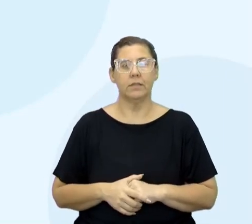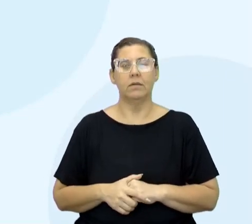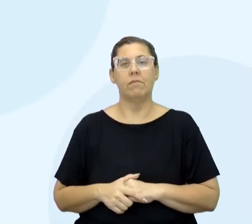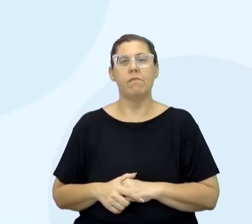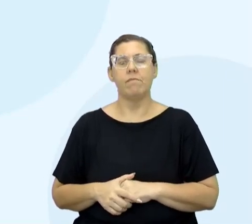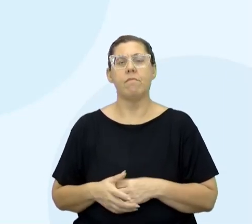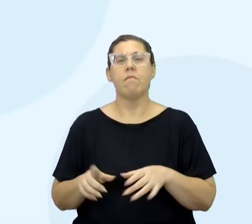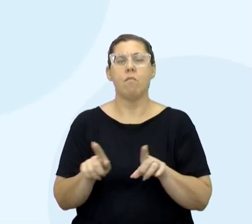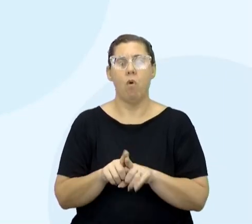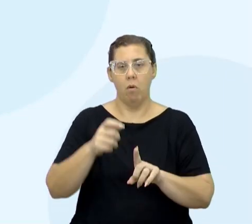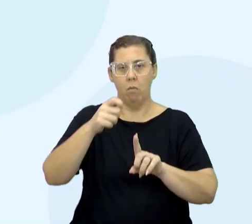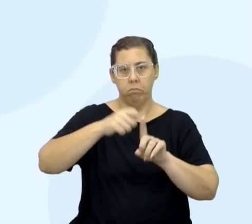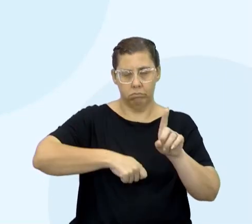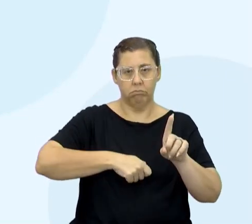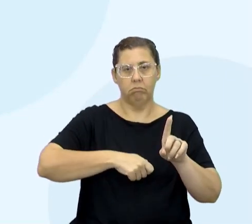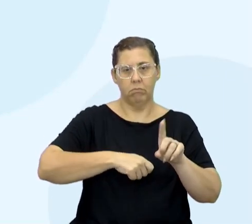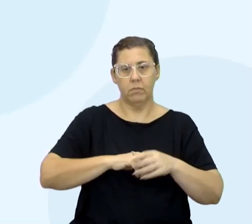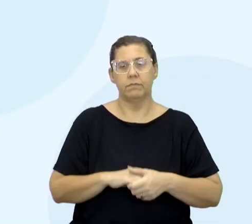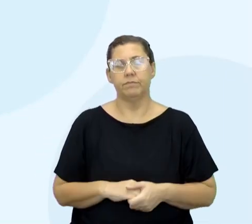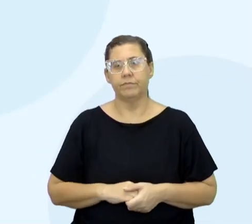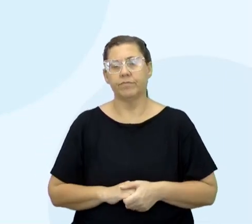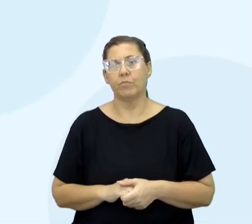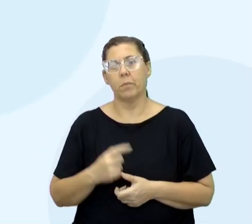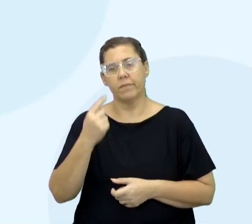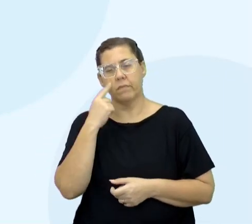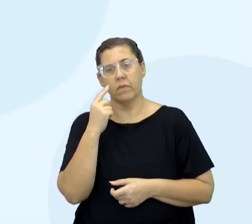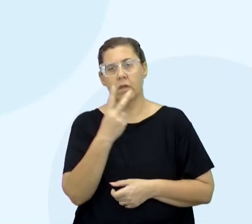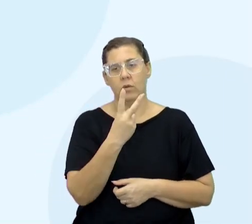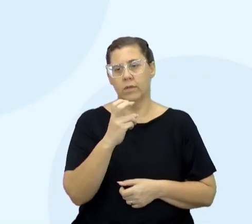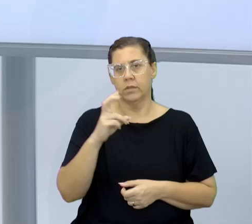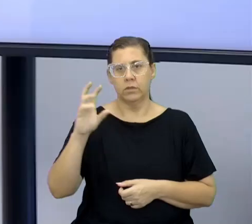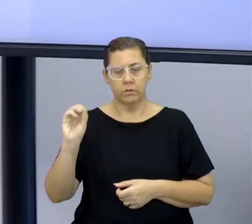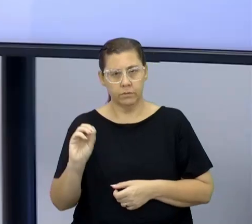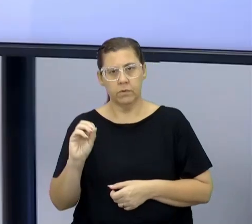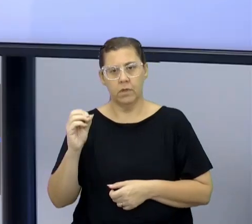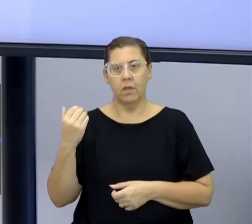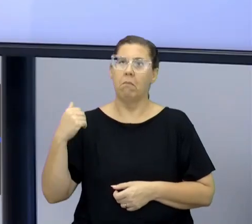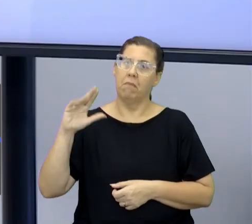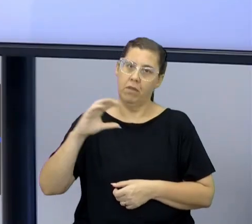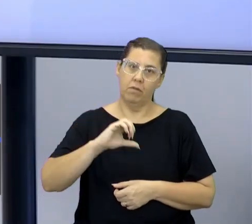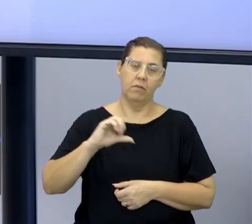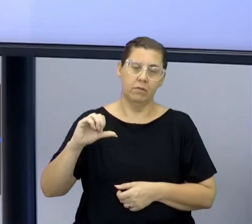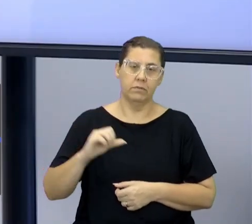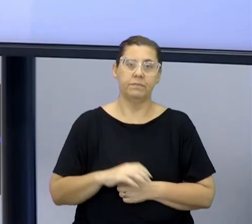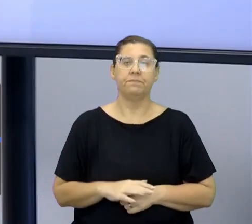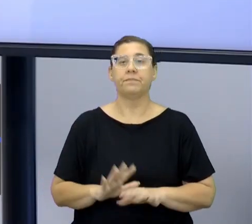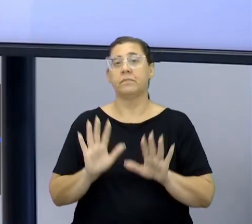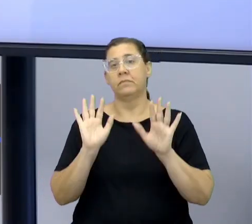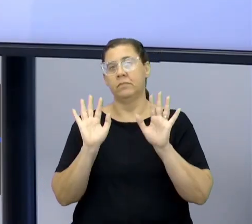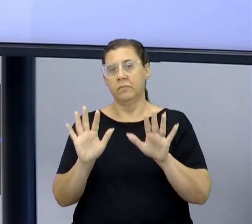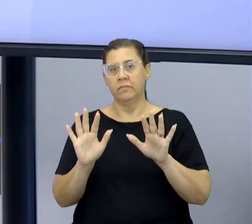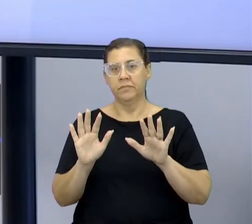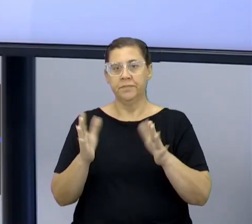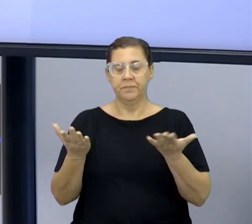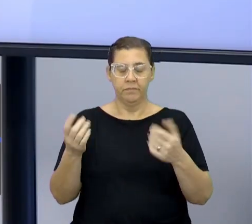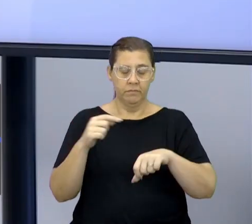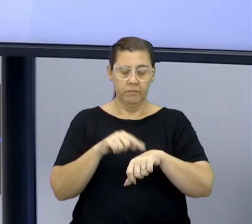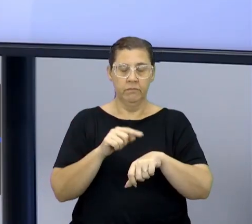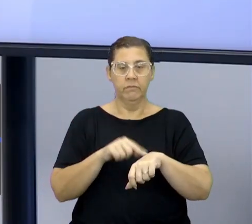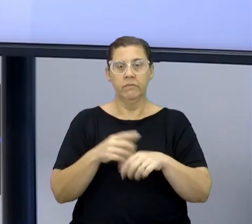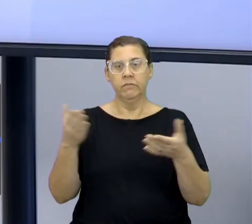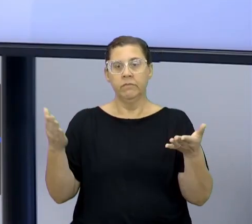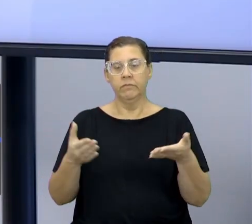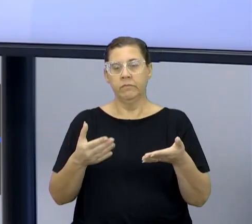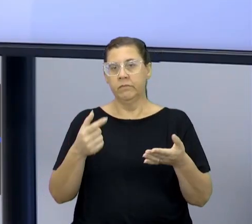falando, e também mensalmente, né? É nítido que 250 é mais que 99. Mas, neste momento, a gente não está vendo